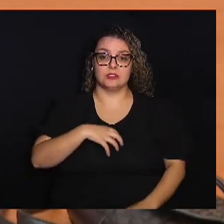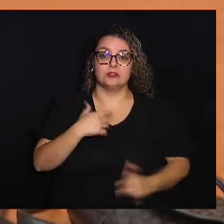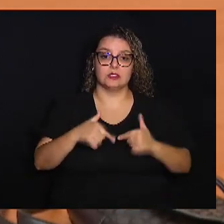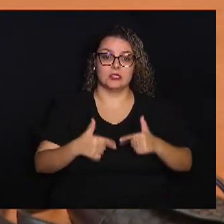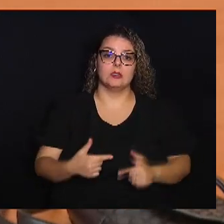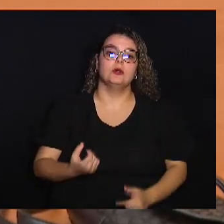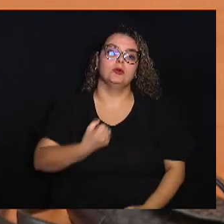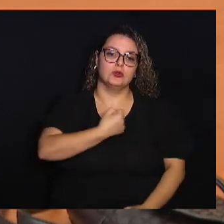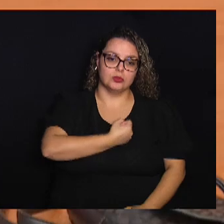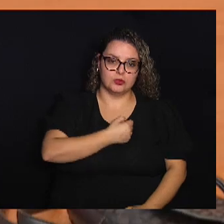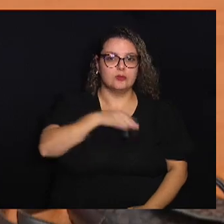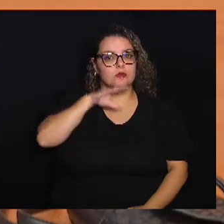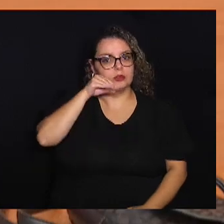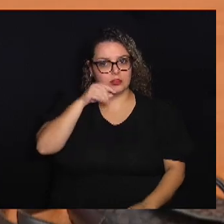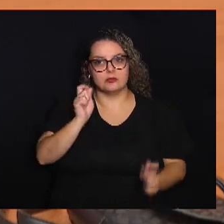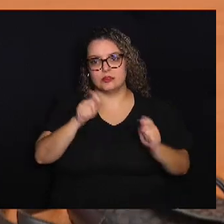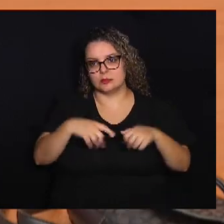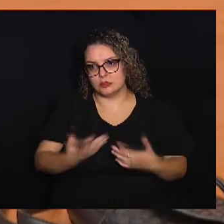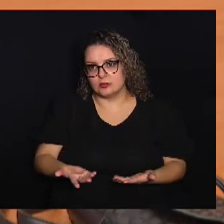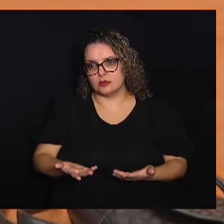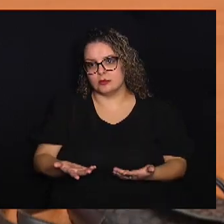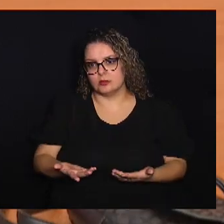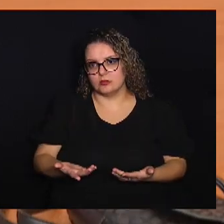número suficiente de trabalhadores. Porque